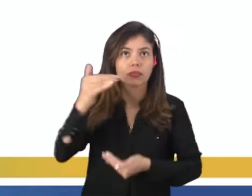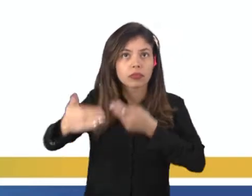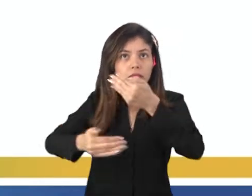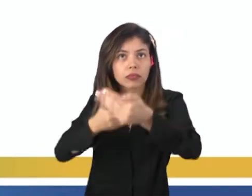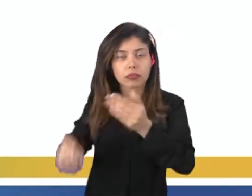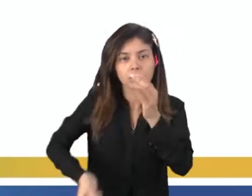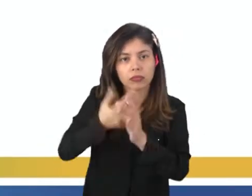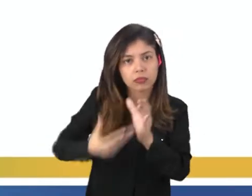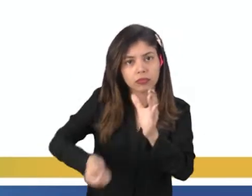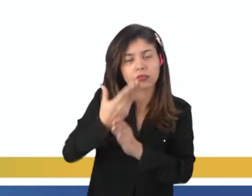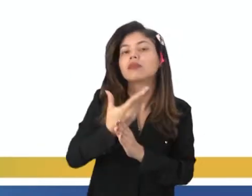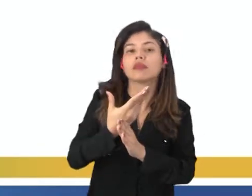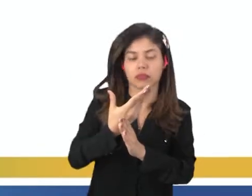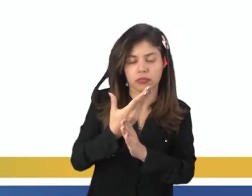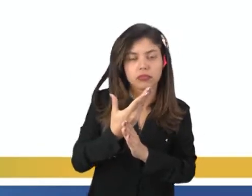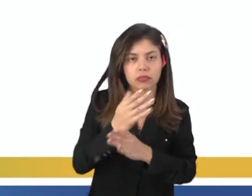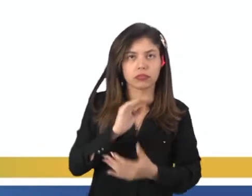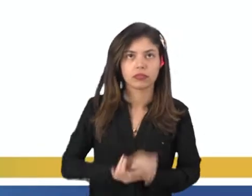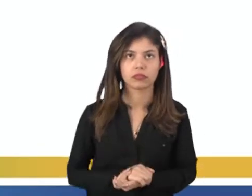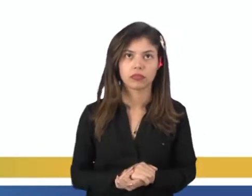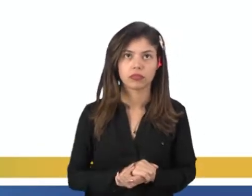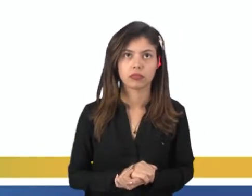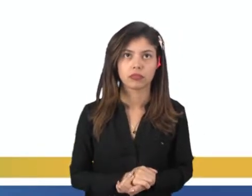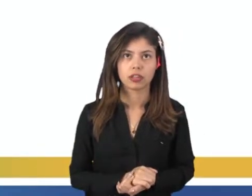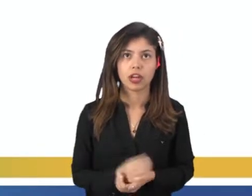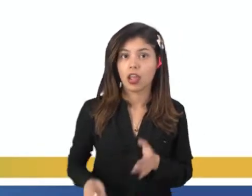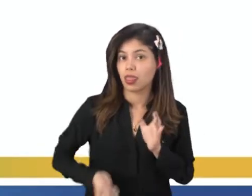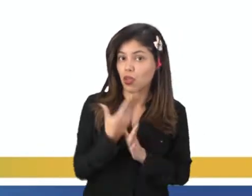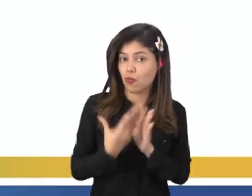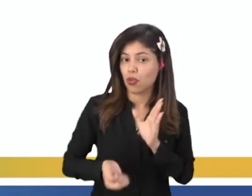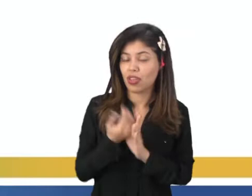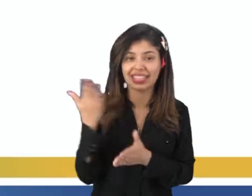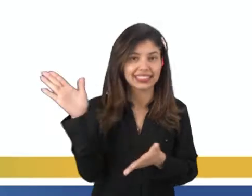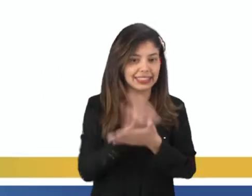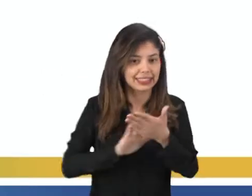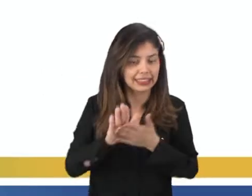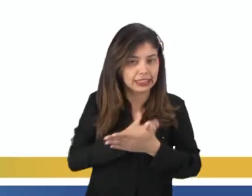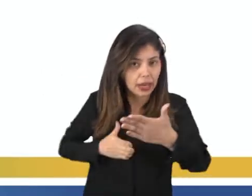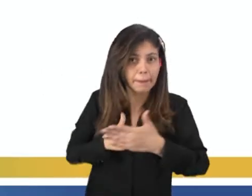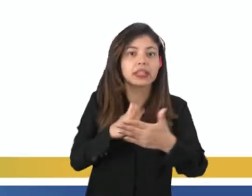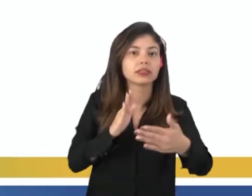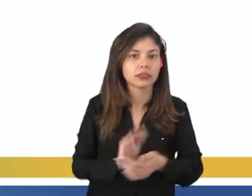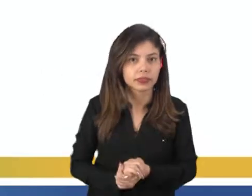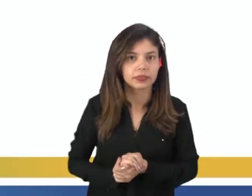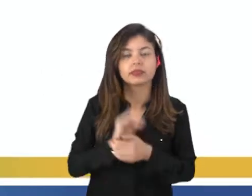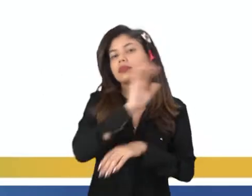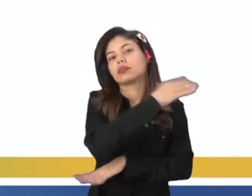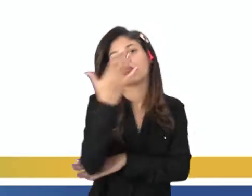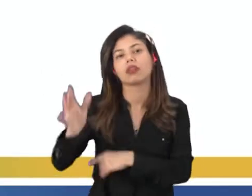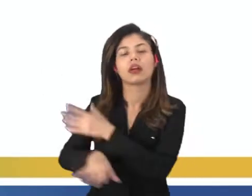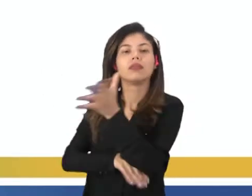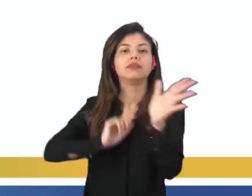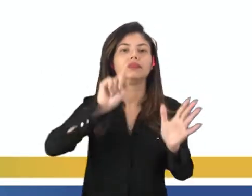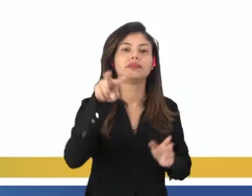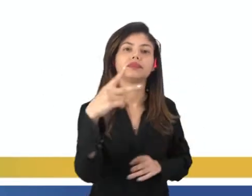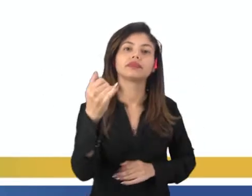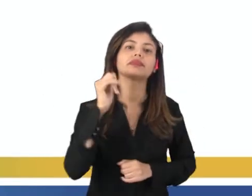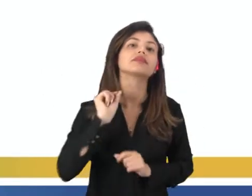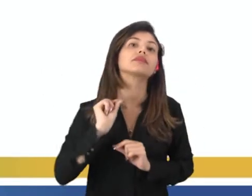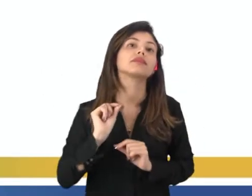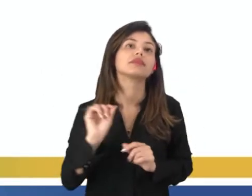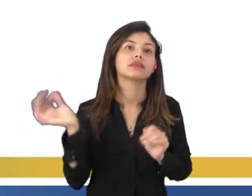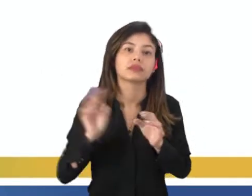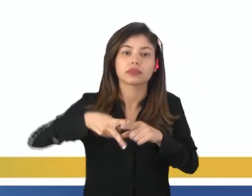o seu processo de produção, ela não produz nenhum impacto ambiental. O impacto ambiental vai ser